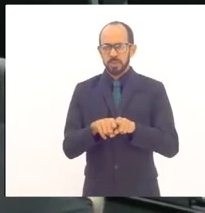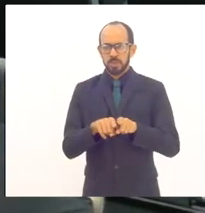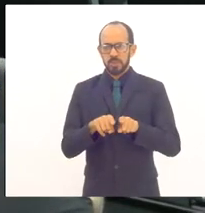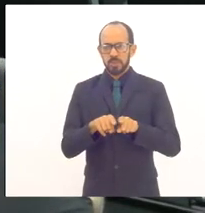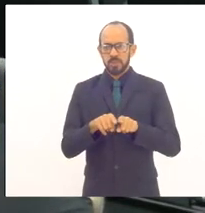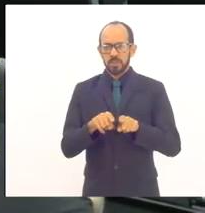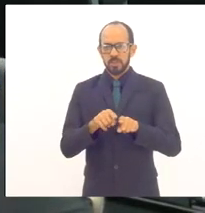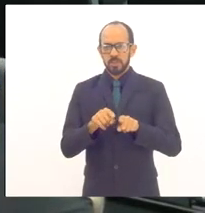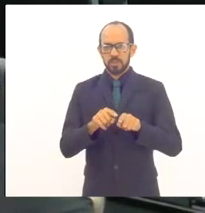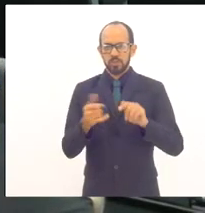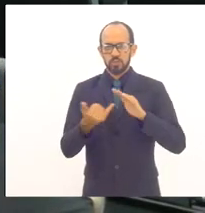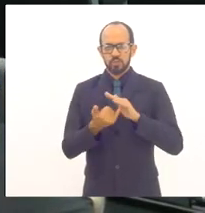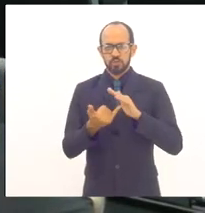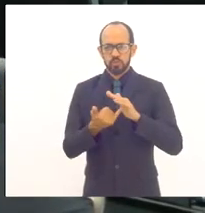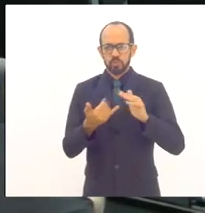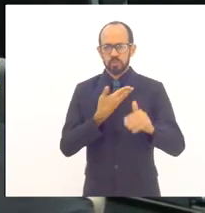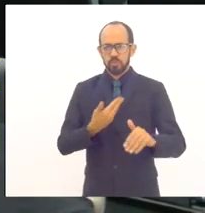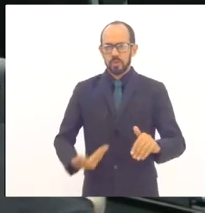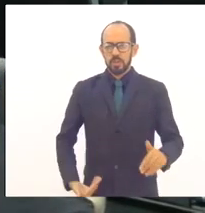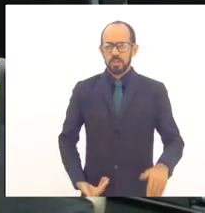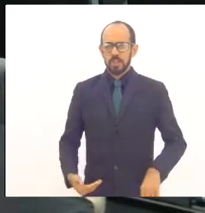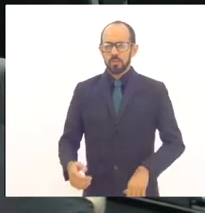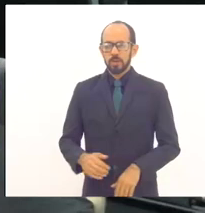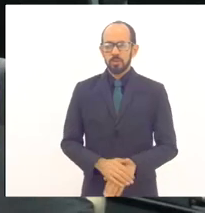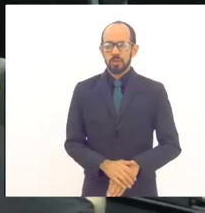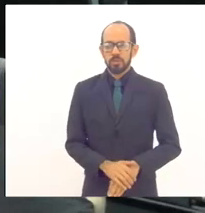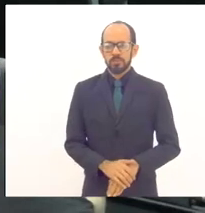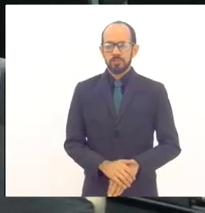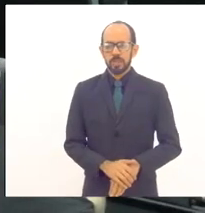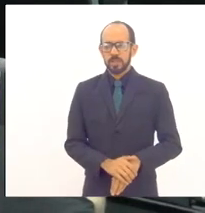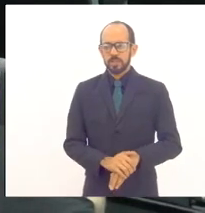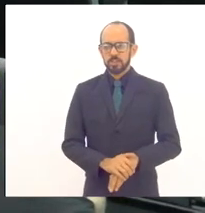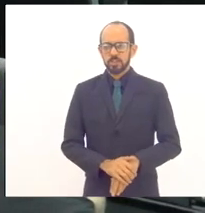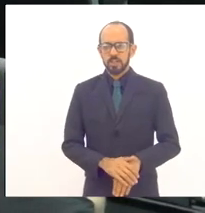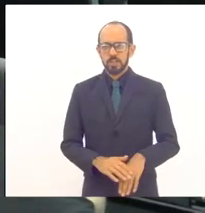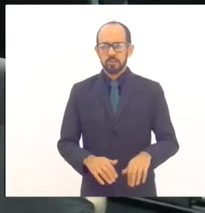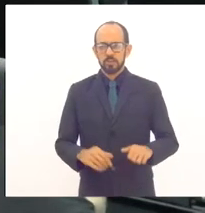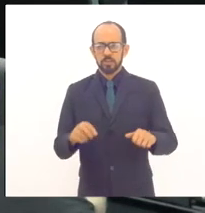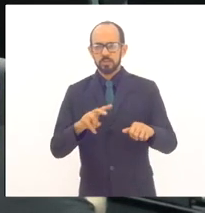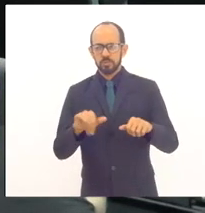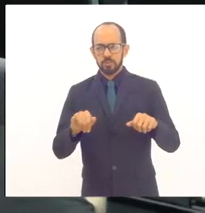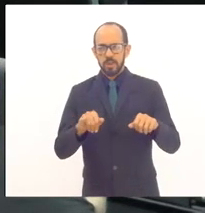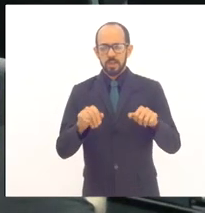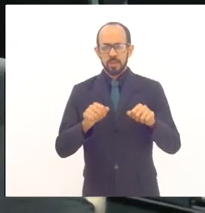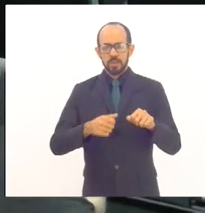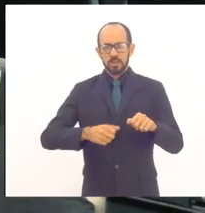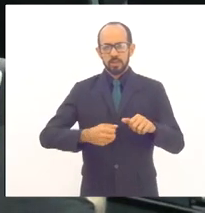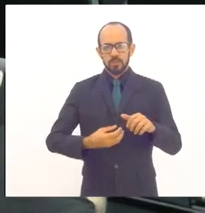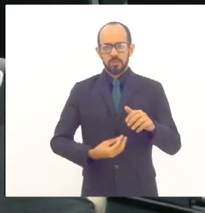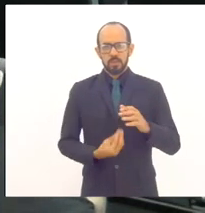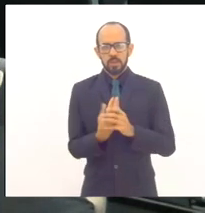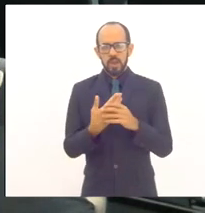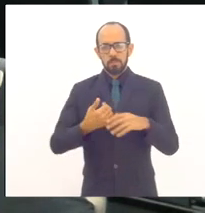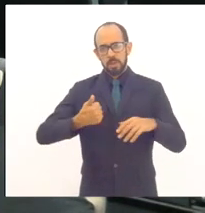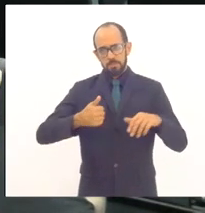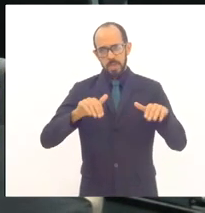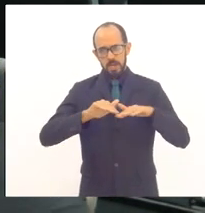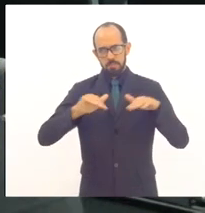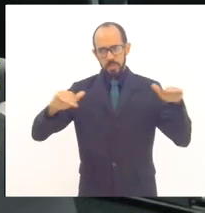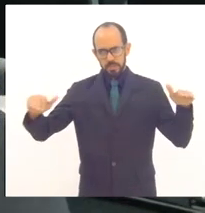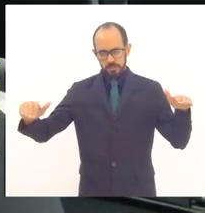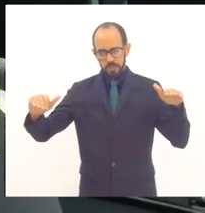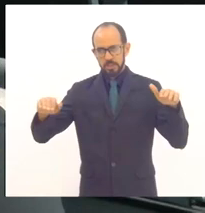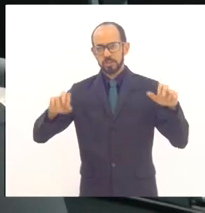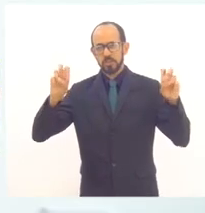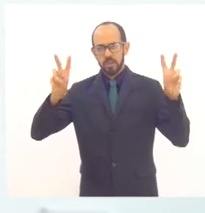entidades governamentais, nós vamos formar duas mesas. Uma primeira, vamos tratar alguns